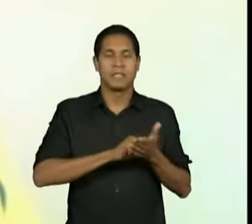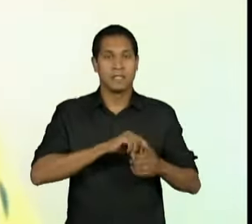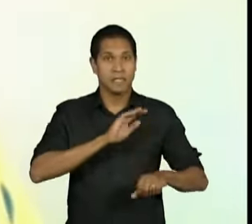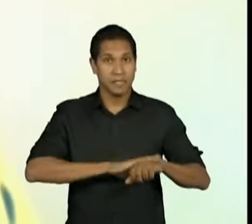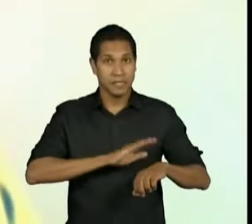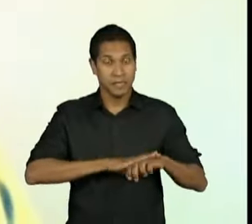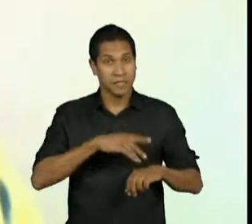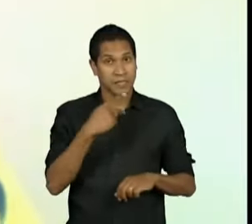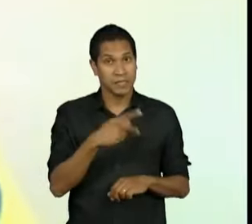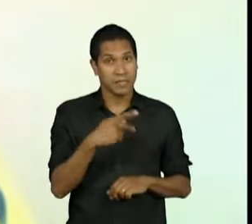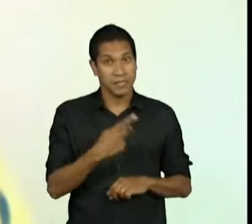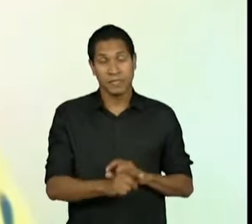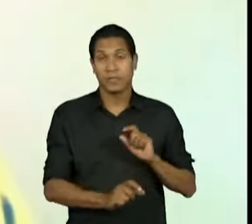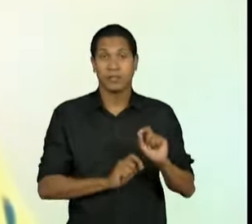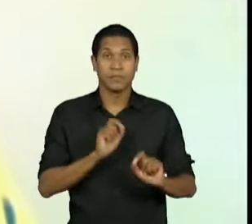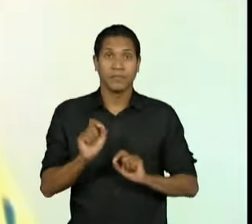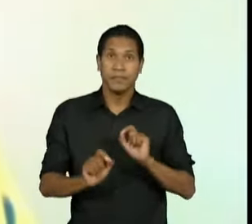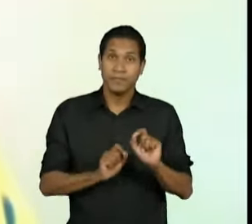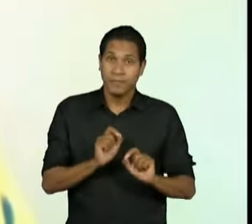com tudo que a escrita dela